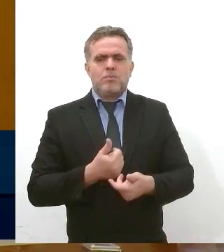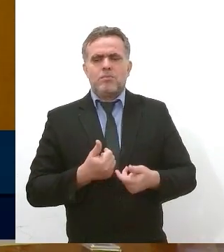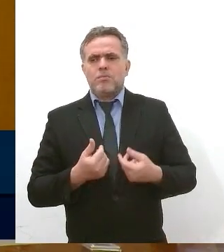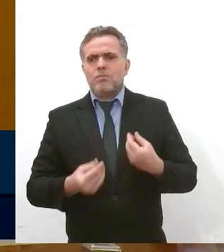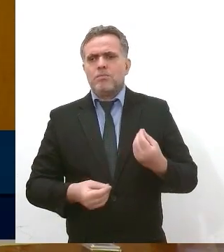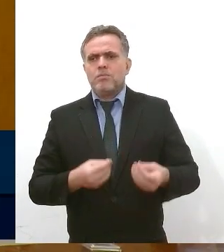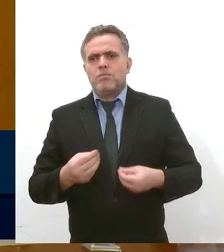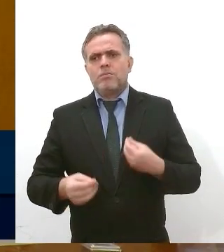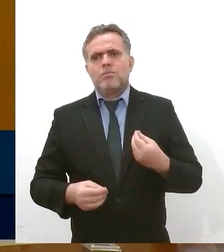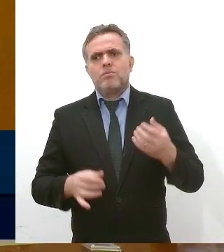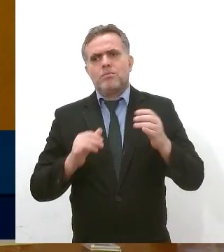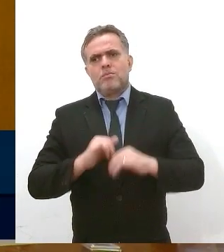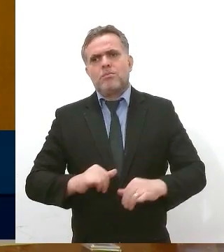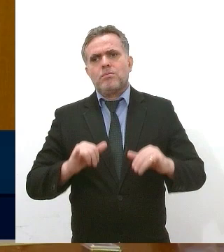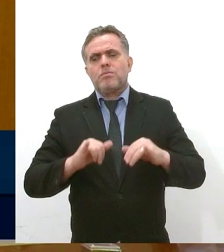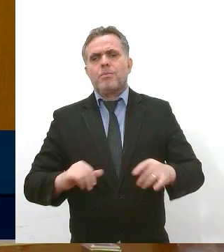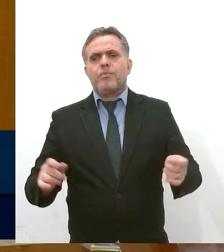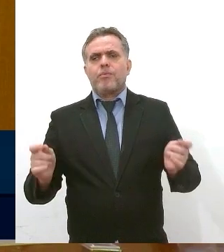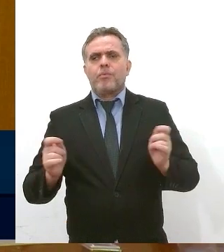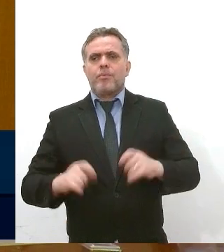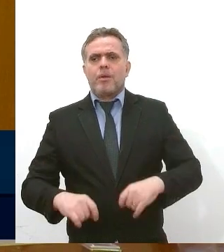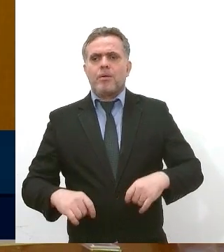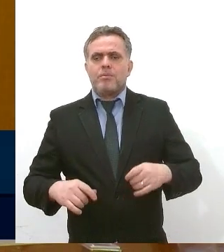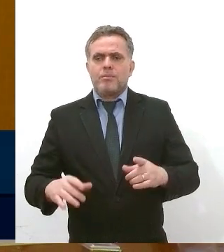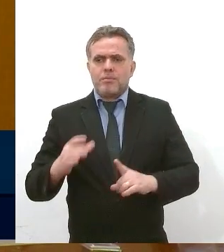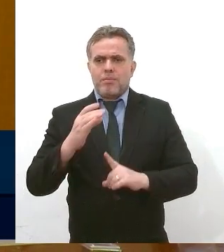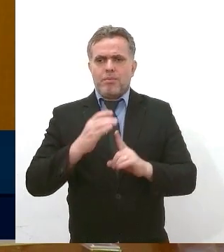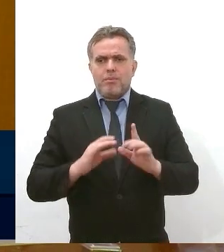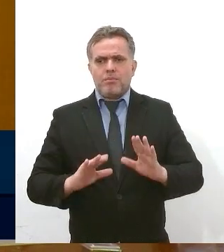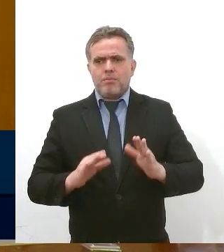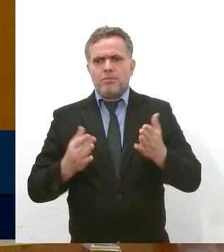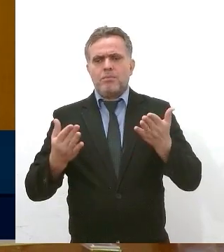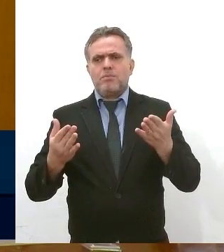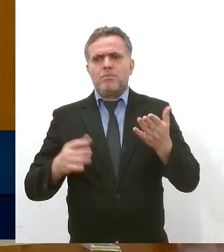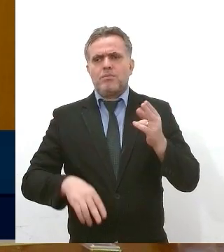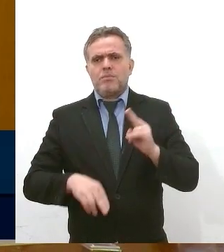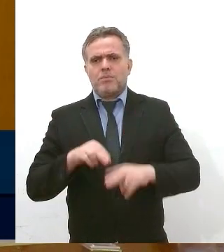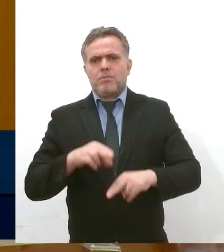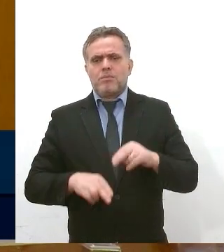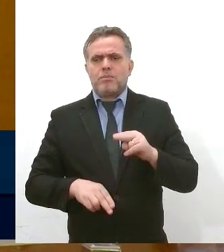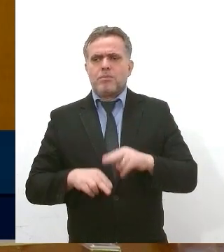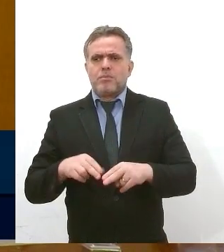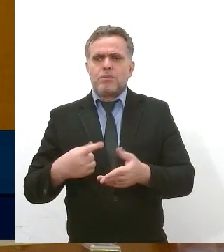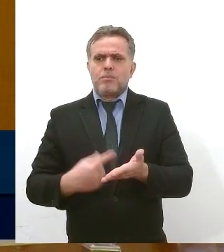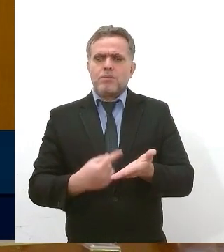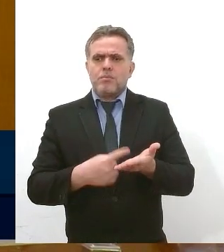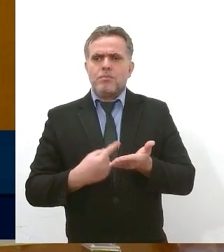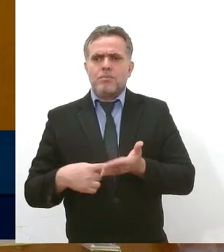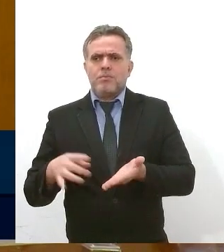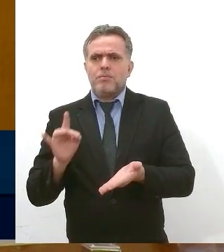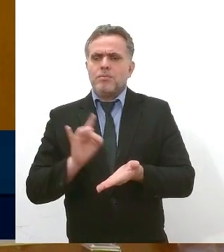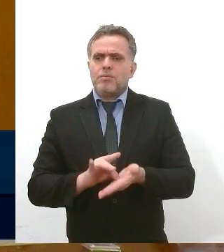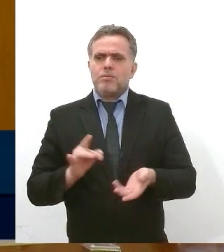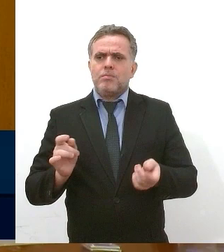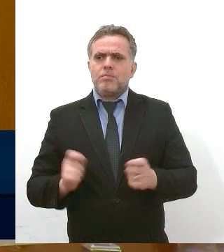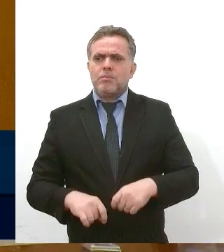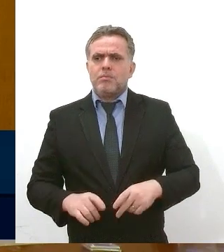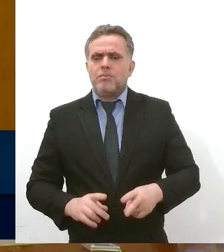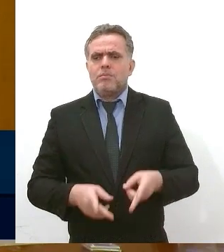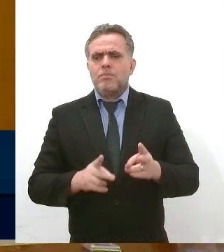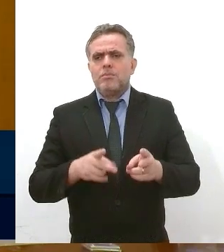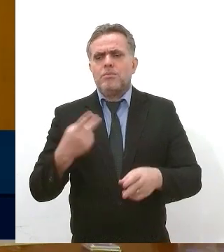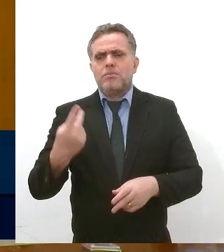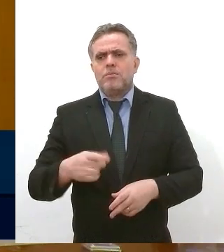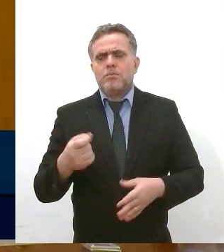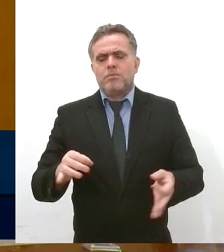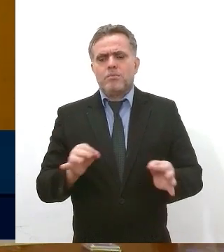esse calendário dos festejos juninos e tornar realmente, de fato, não só como a música diz, que Sergipe é o país de forró, mas de dar